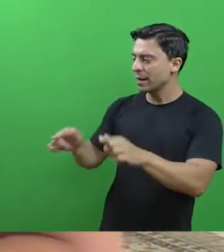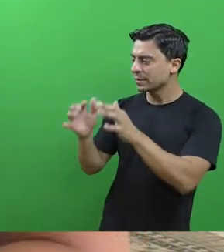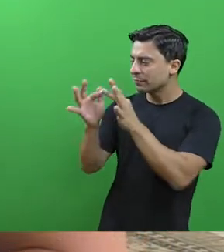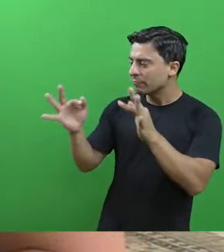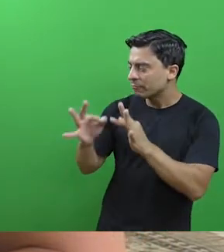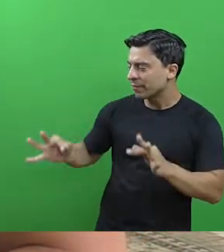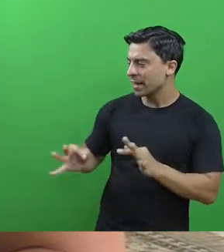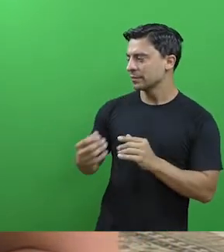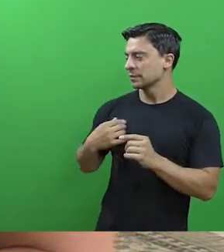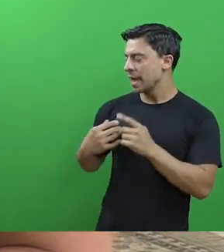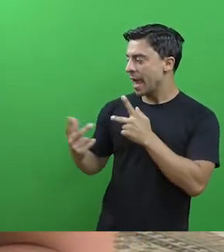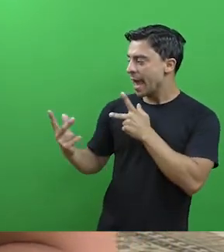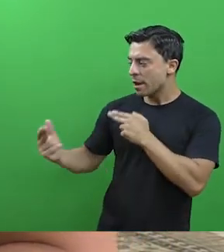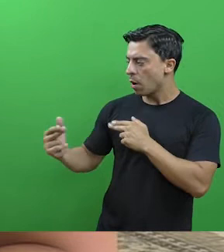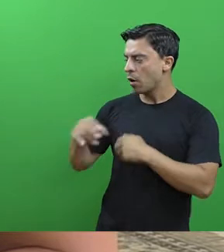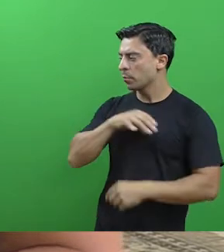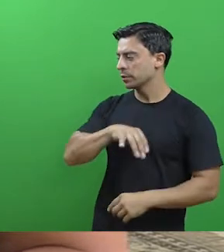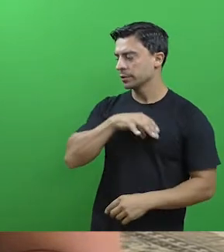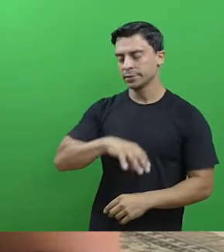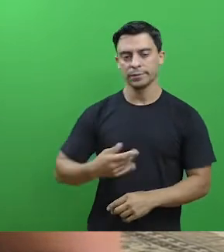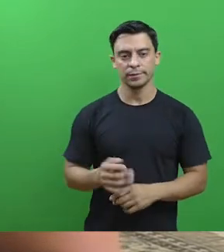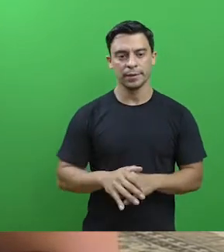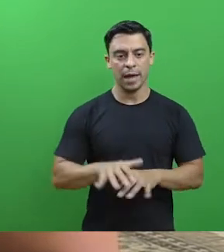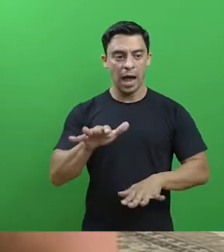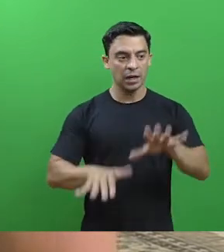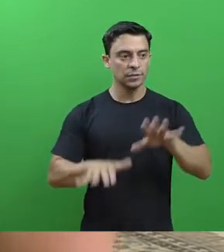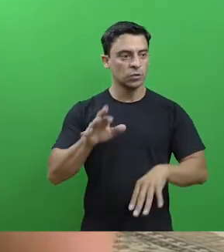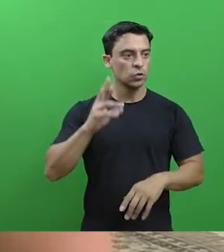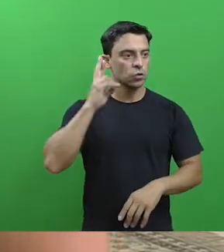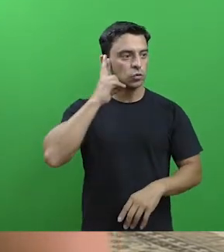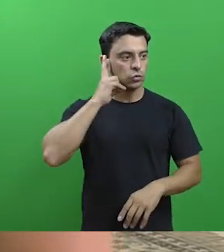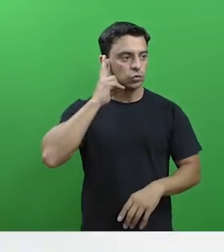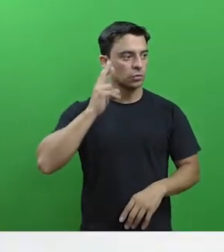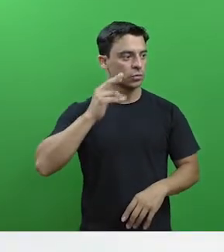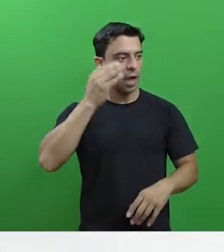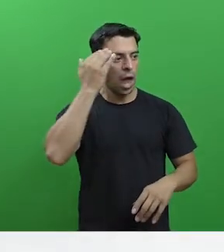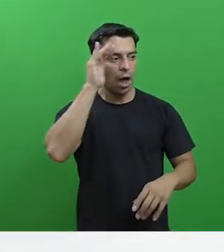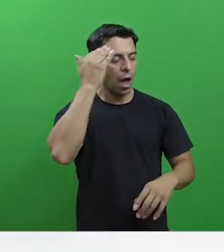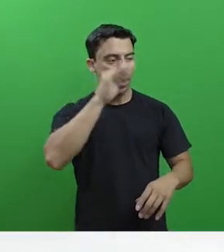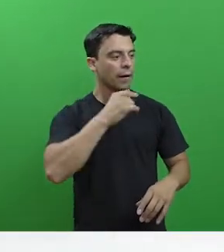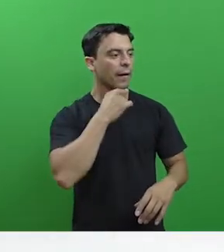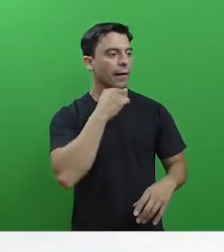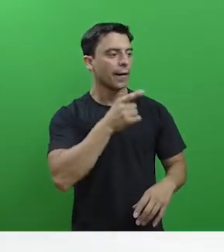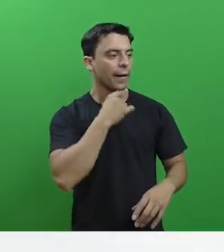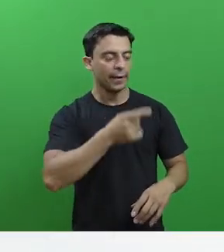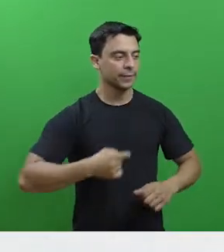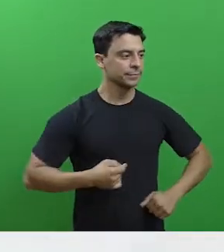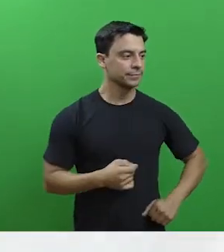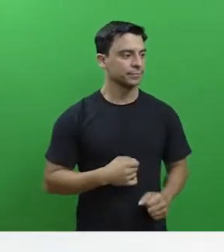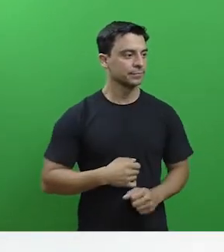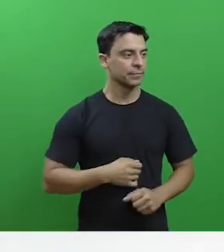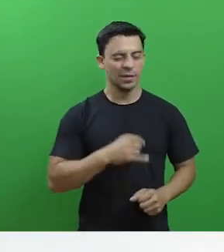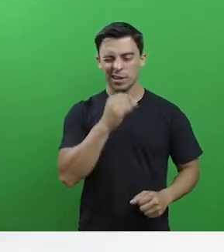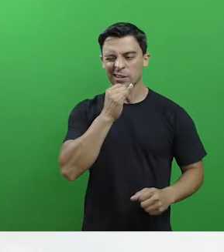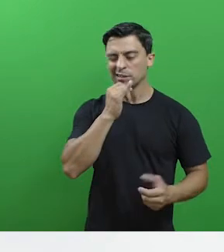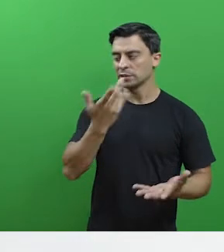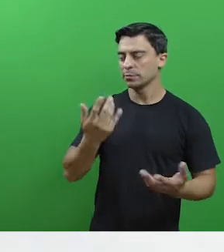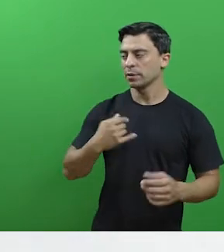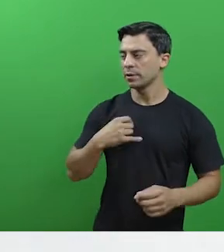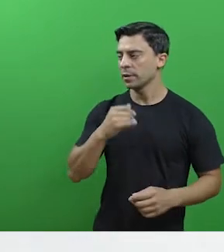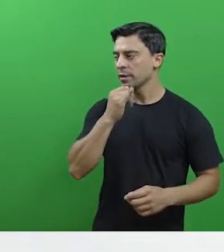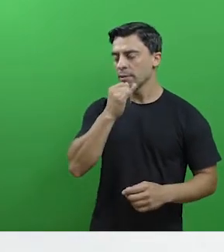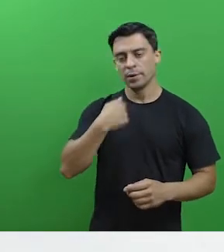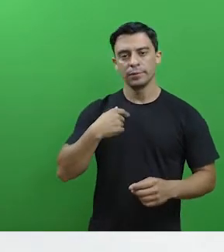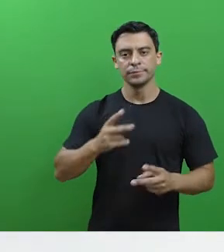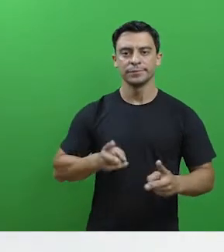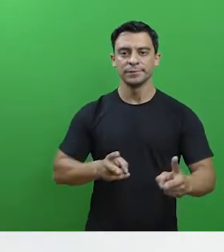estrutura, o surdo às vezes não consegue compreender. Ele não entende. Até posso dar um exemplo, assim, um exemplo que eu sempre dou nas minhas aulas